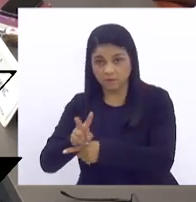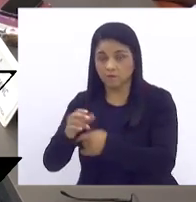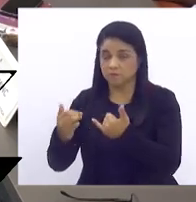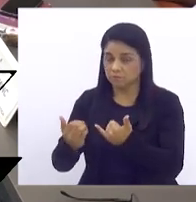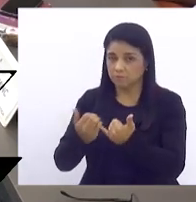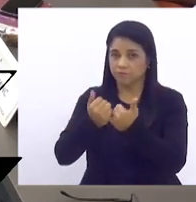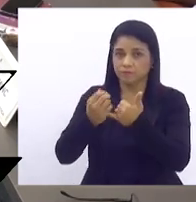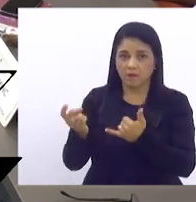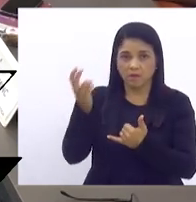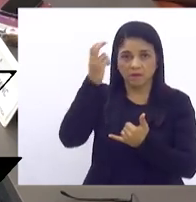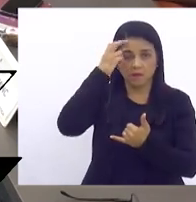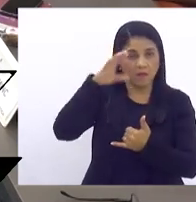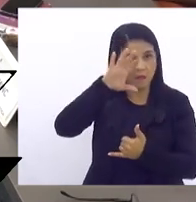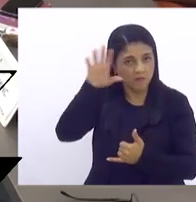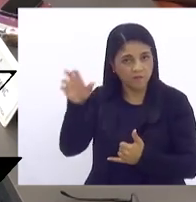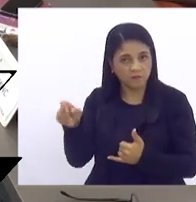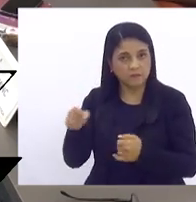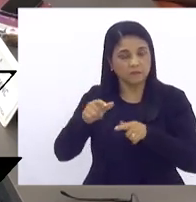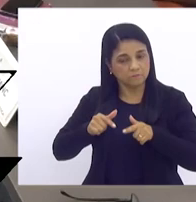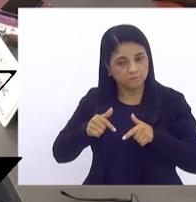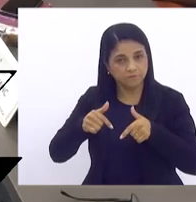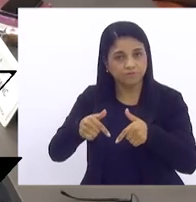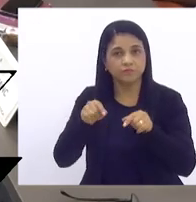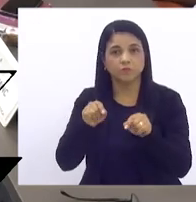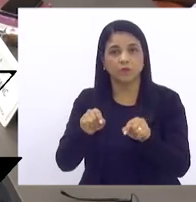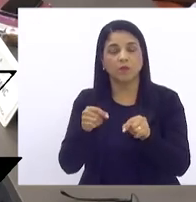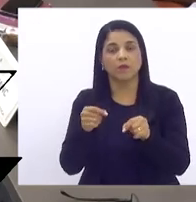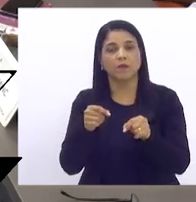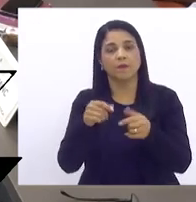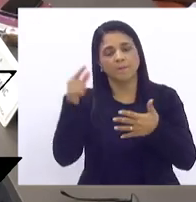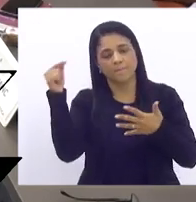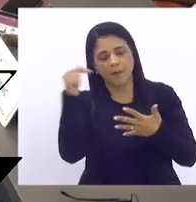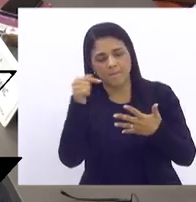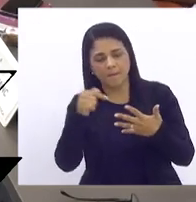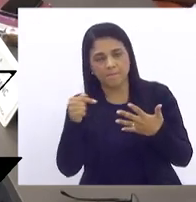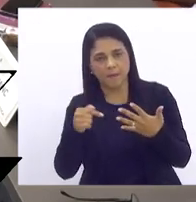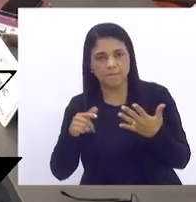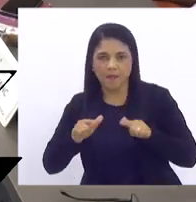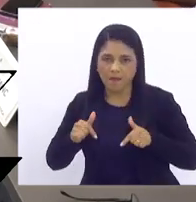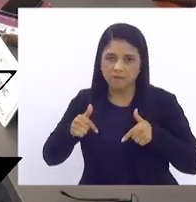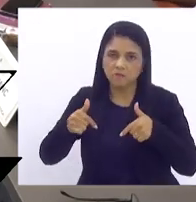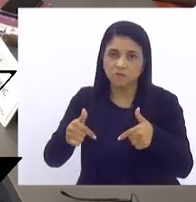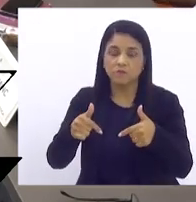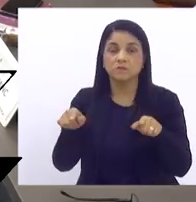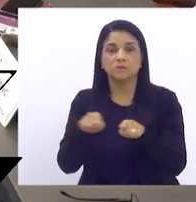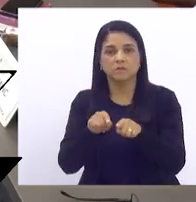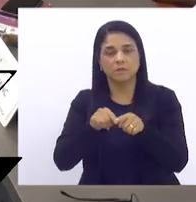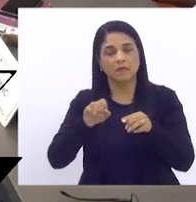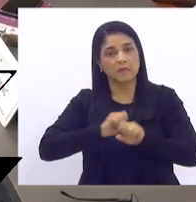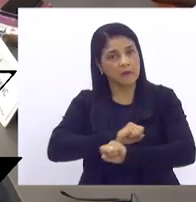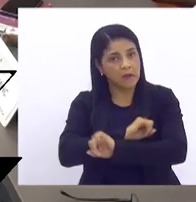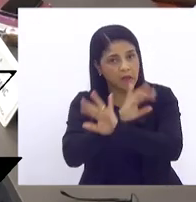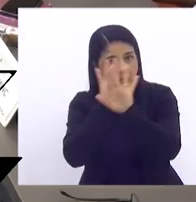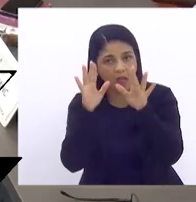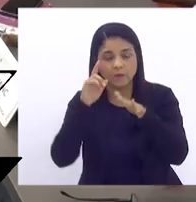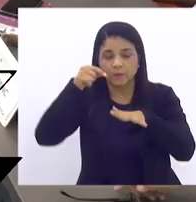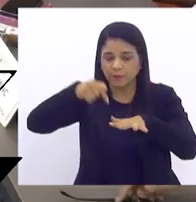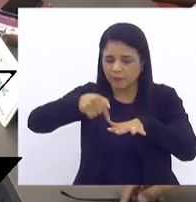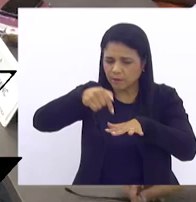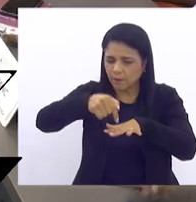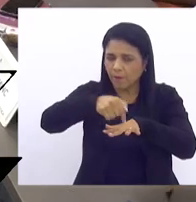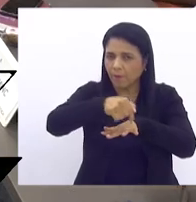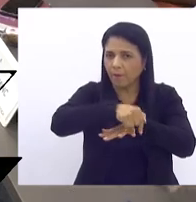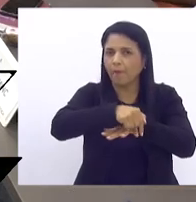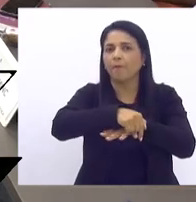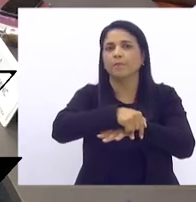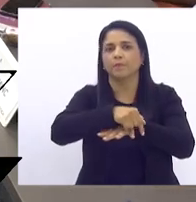origem africana se realizará por meio de... E aí elenca uma série de ações... E menciona claramente o quilombo. Na verdade, é uma lei